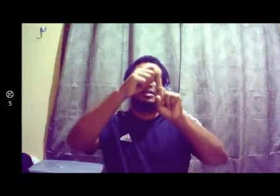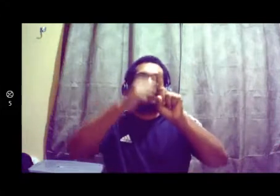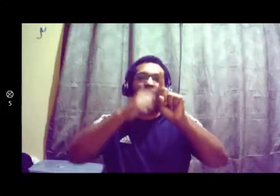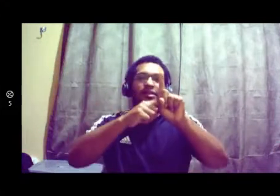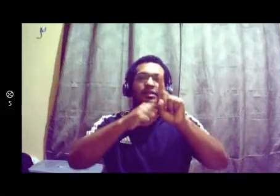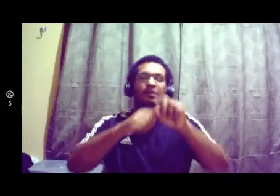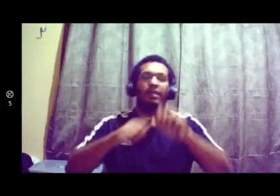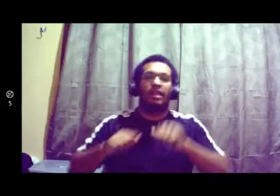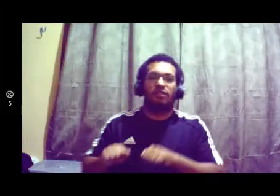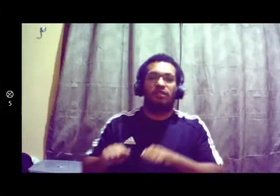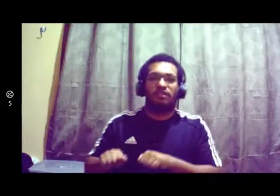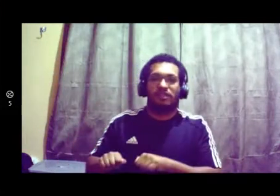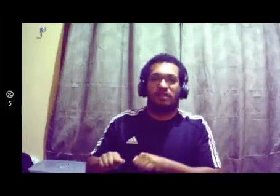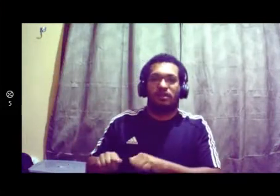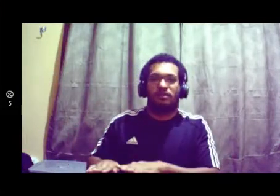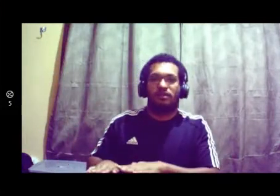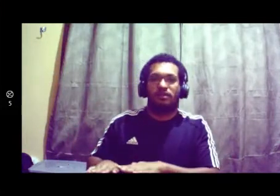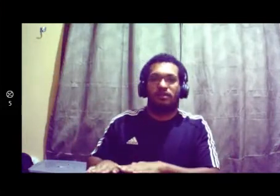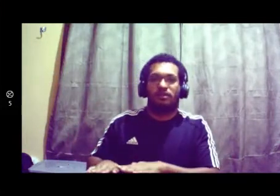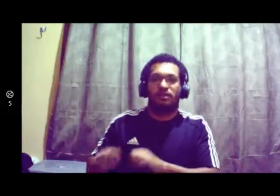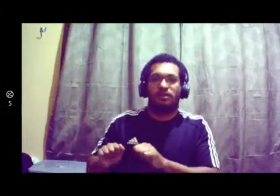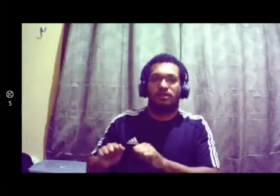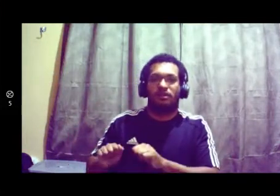faz assim, mês, e você faz assim, ó.